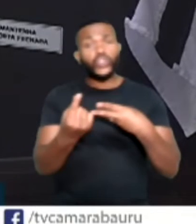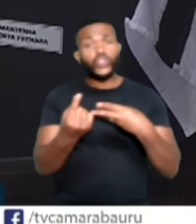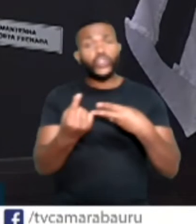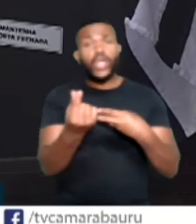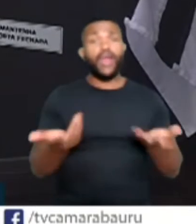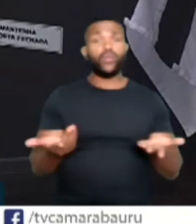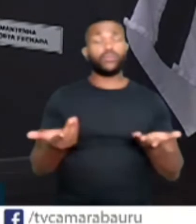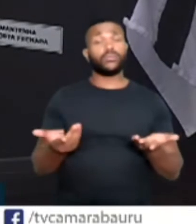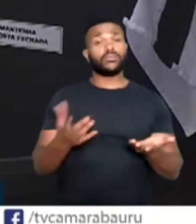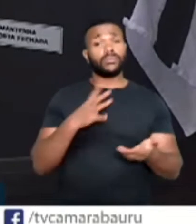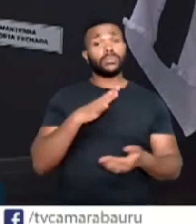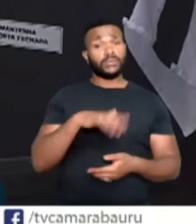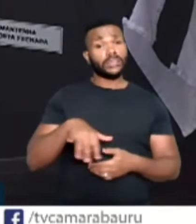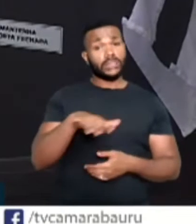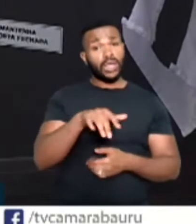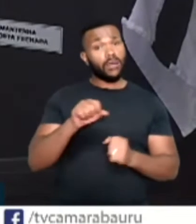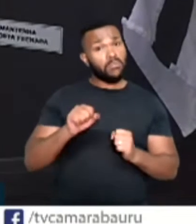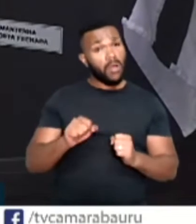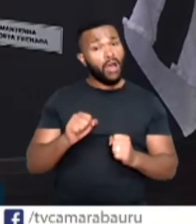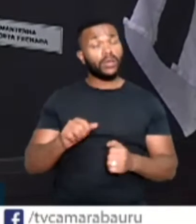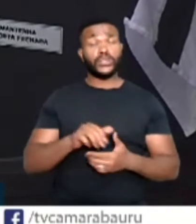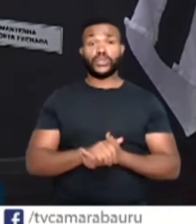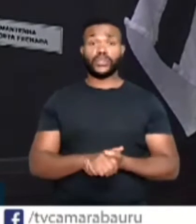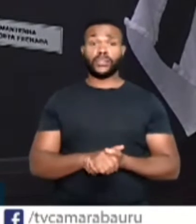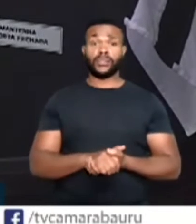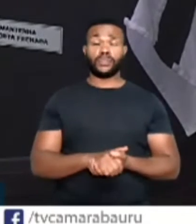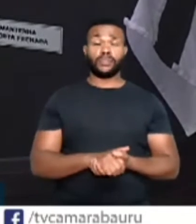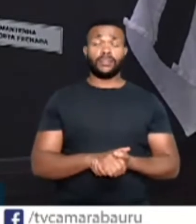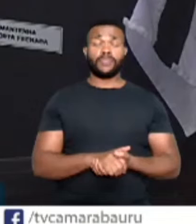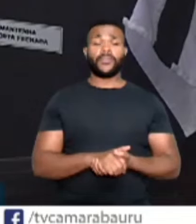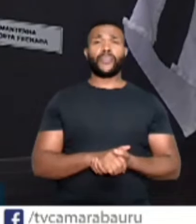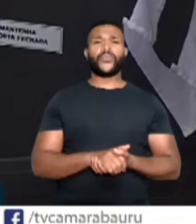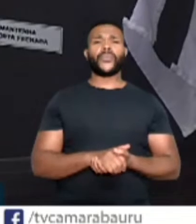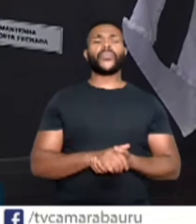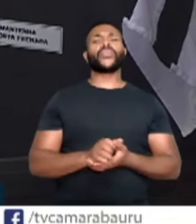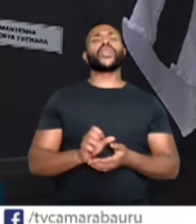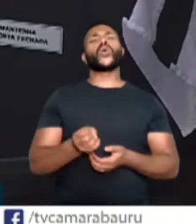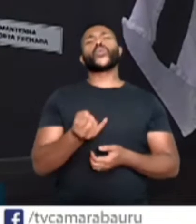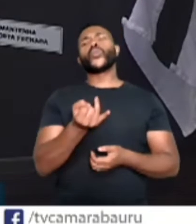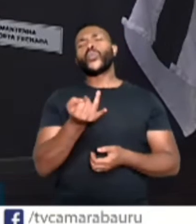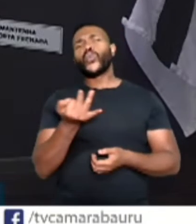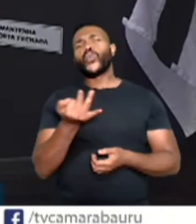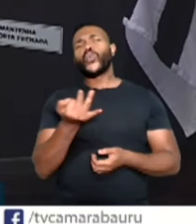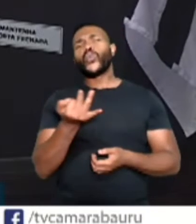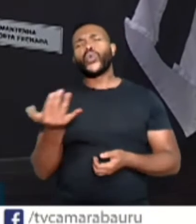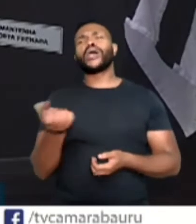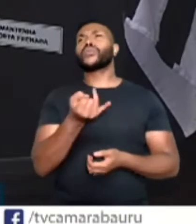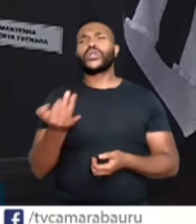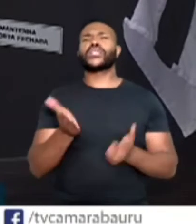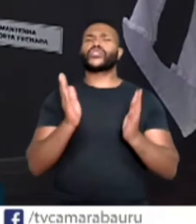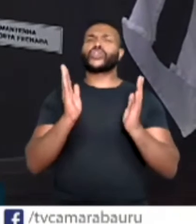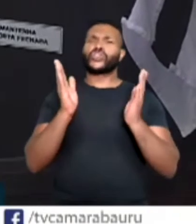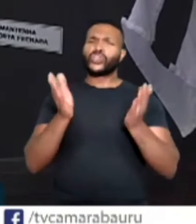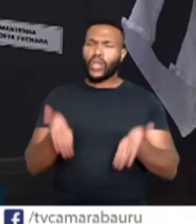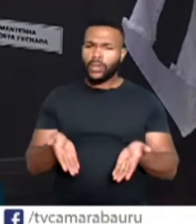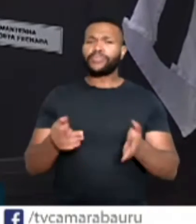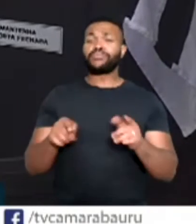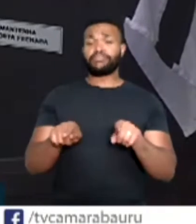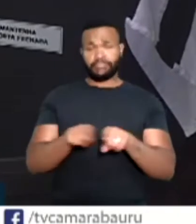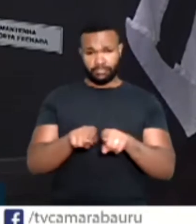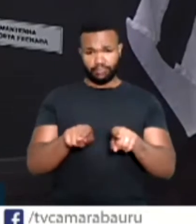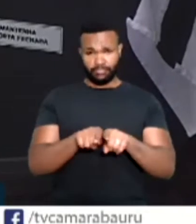Que poderia ser dinheiro para a cidade de Bauru. E quantas vezes não foram oferecidas possibilidades